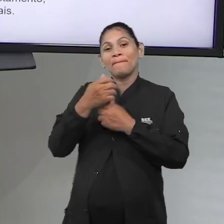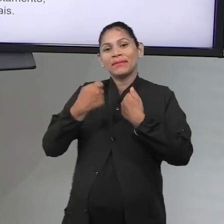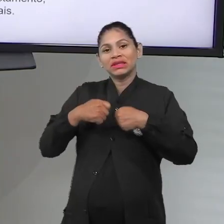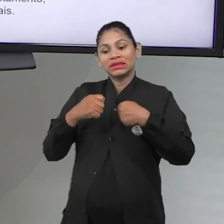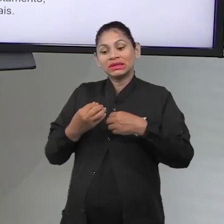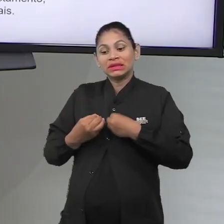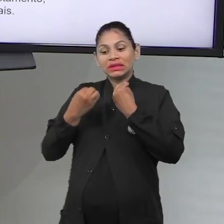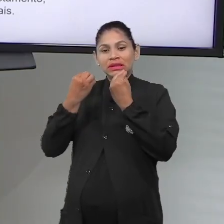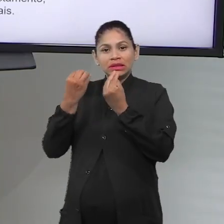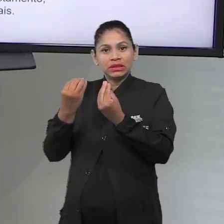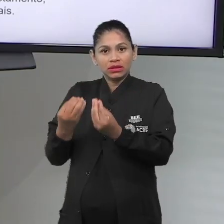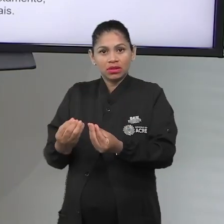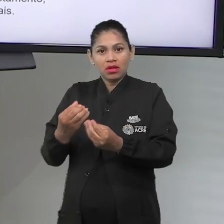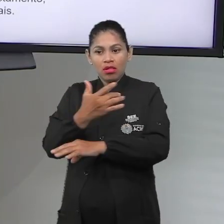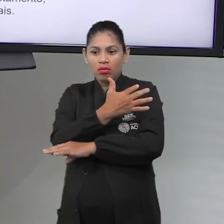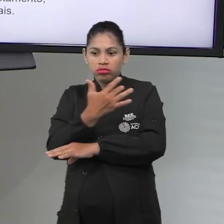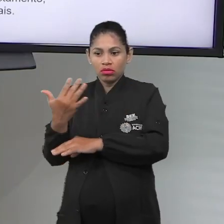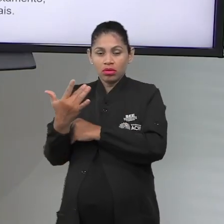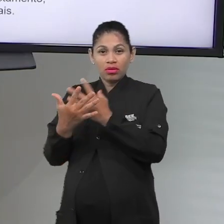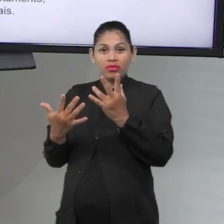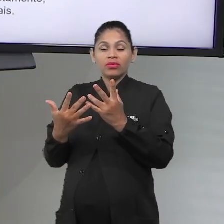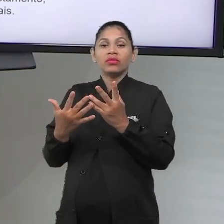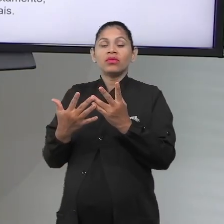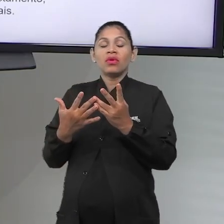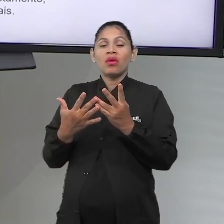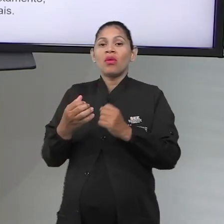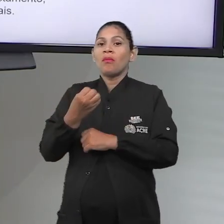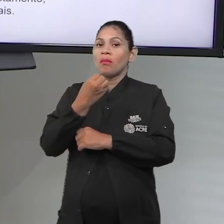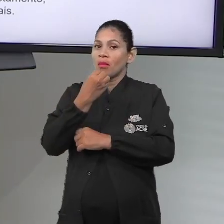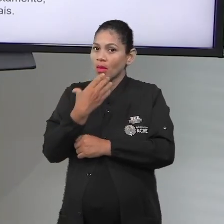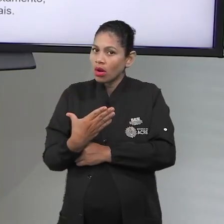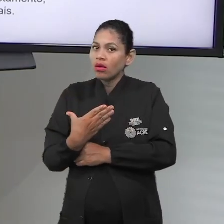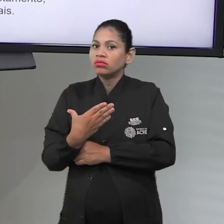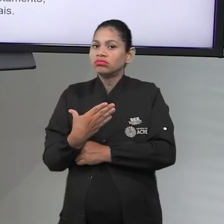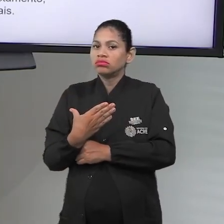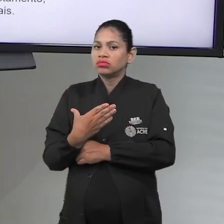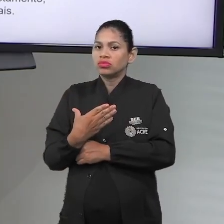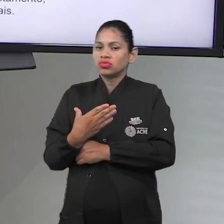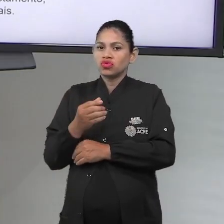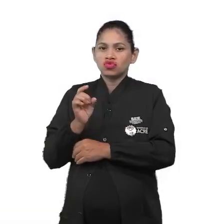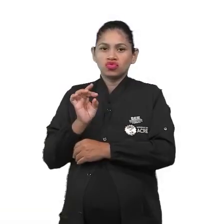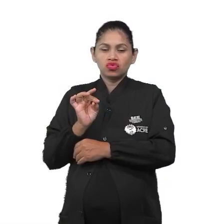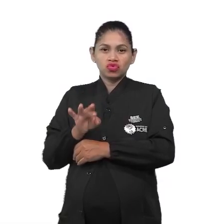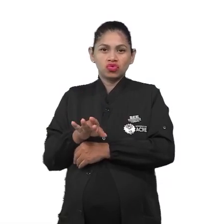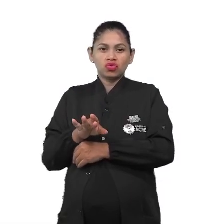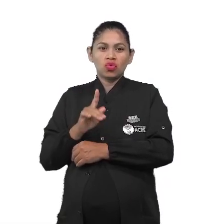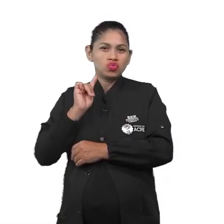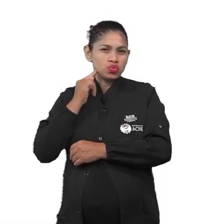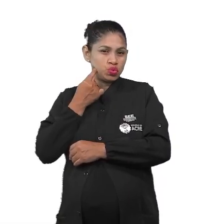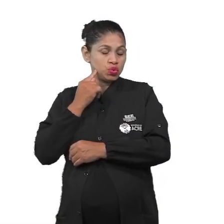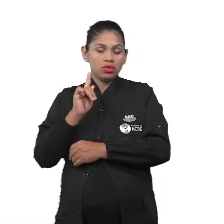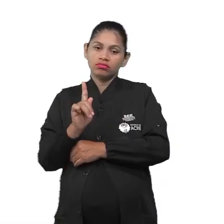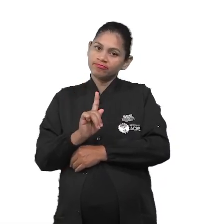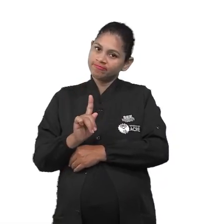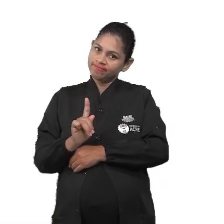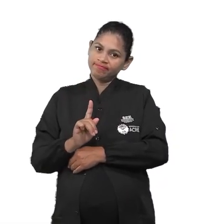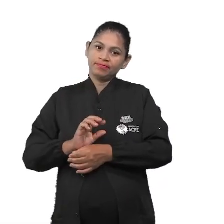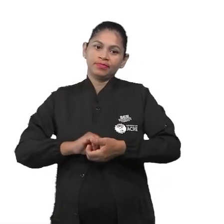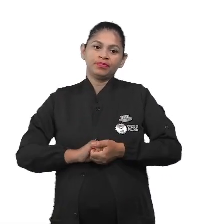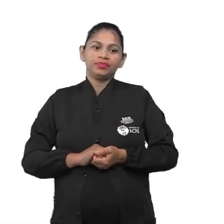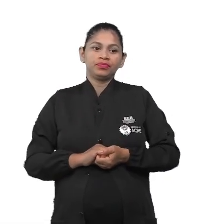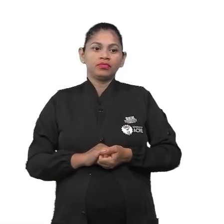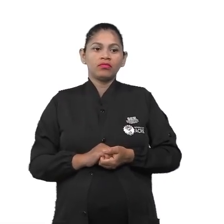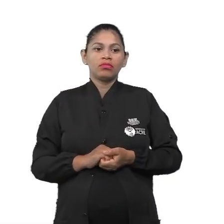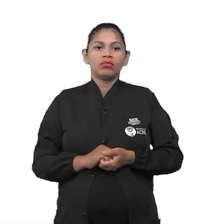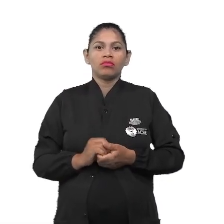devolvê-la da melhor forma possível, e não sempre contaminada. Bom, em quinto